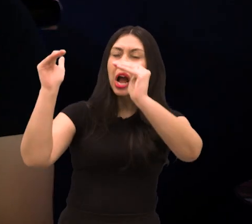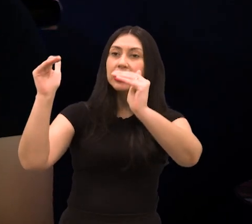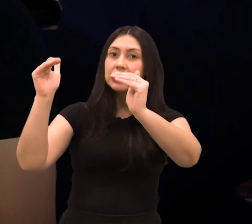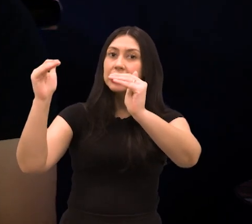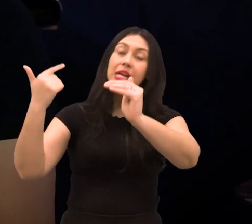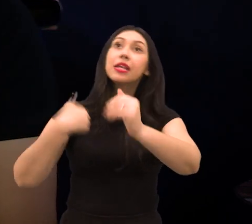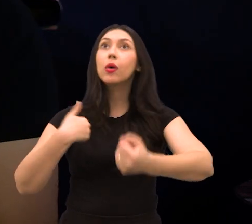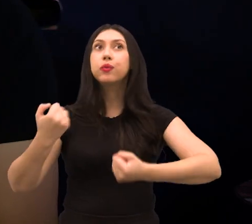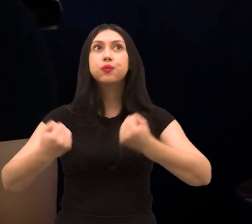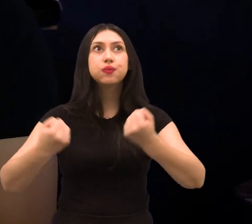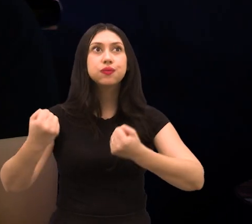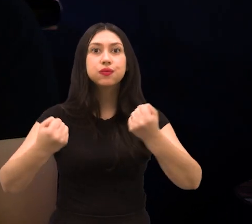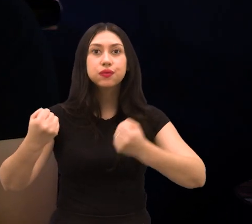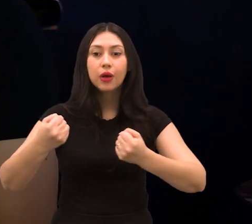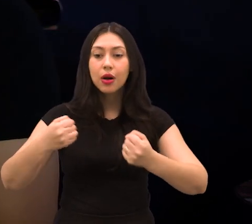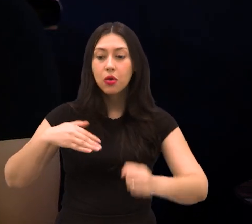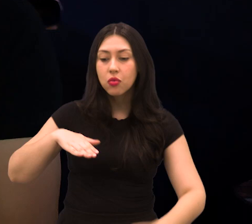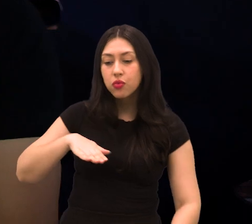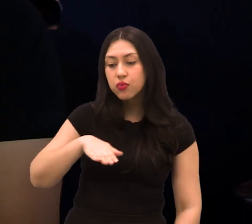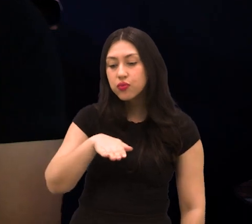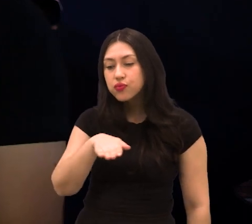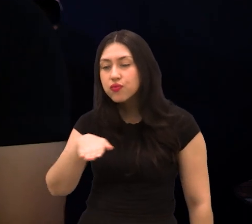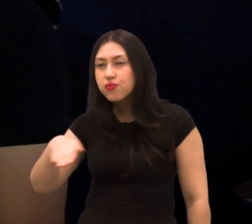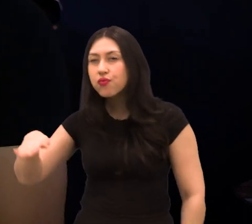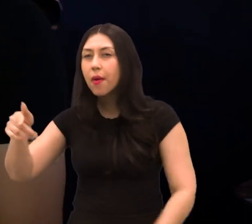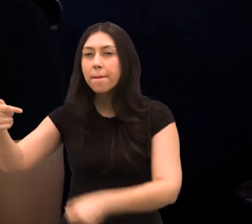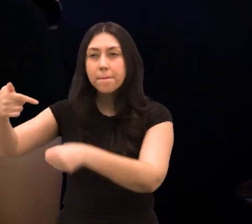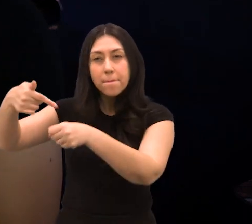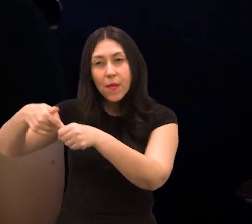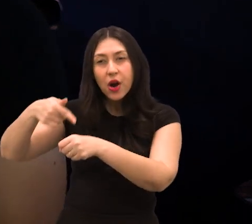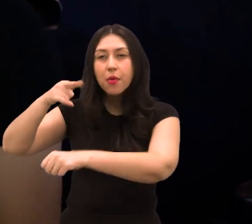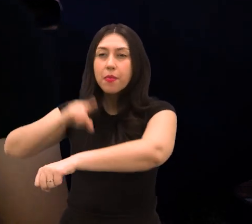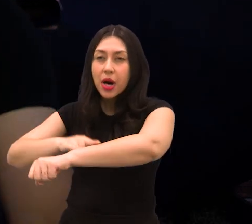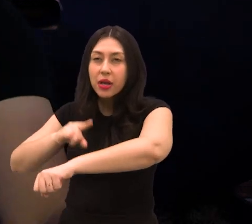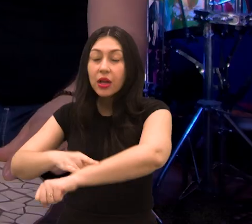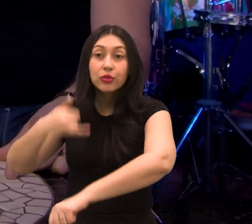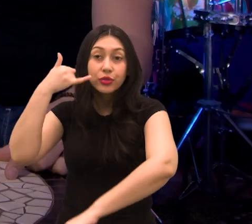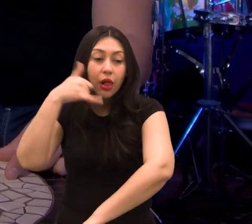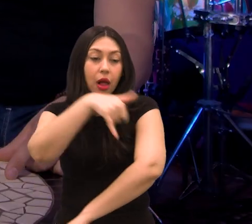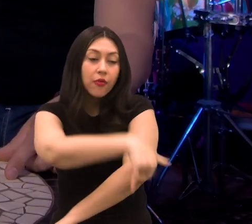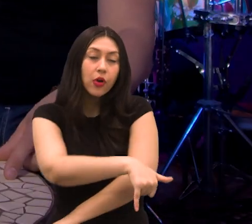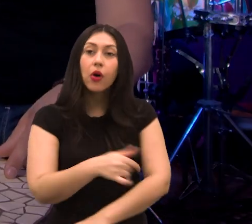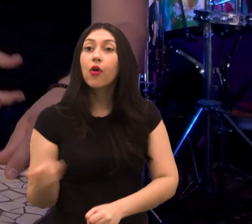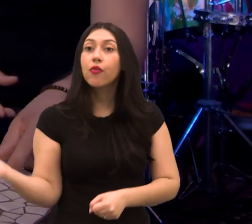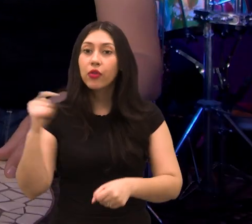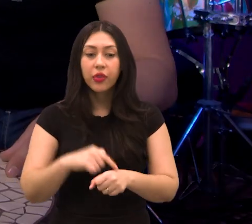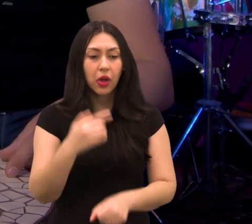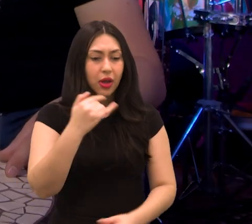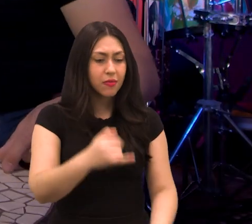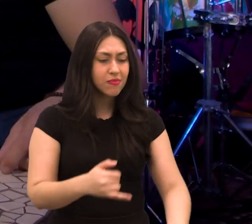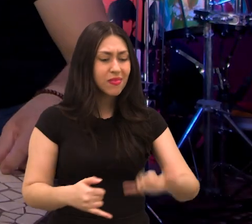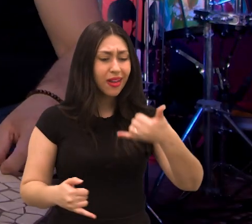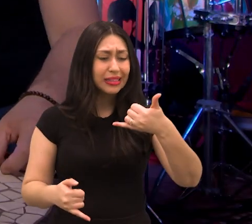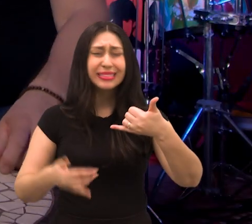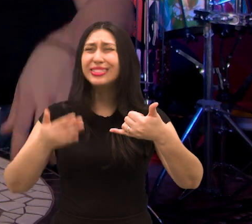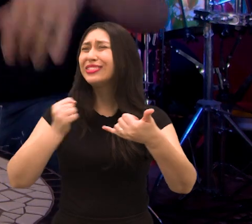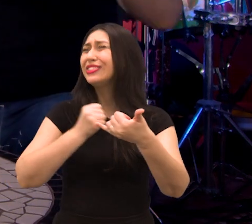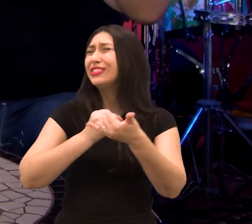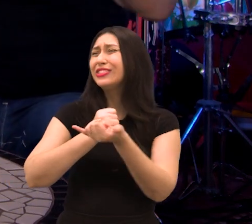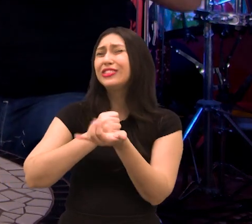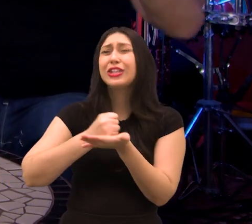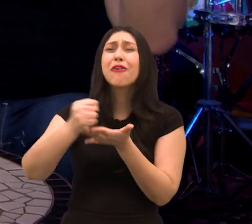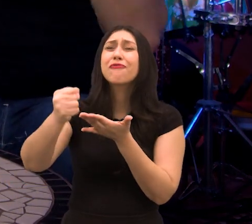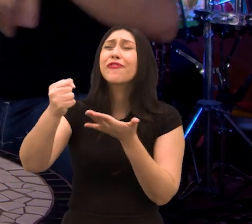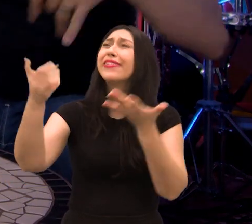eu, na Ayrton Senna, parei naquele posto que tem lá, para ir ao banheiro, deixei o celular no carro. Quando eu voltei, o carro já tinha ligado. Aí